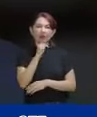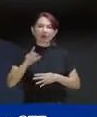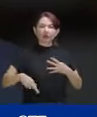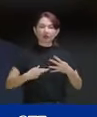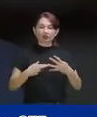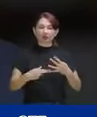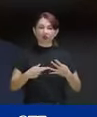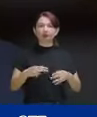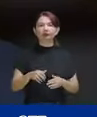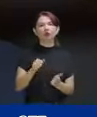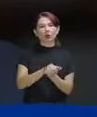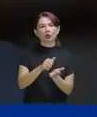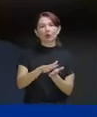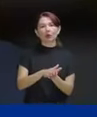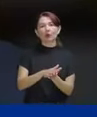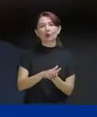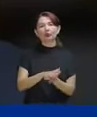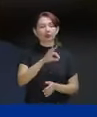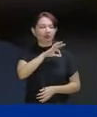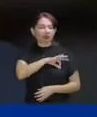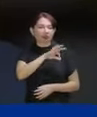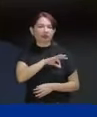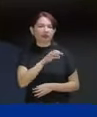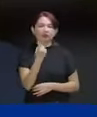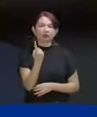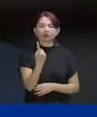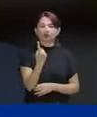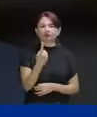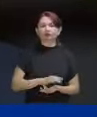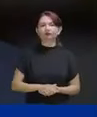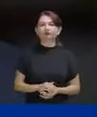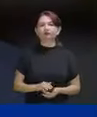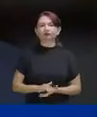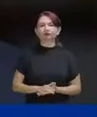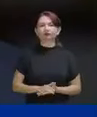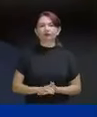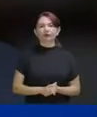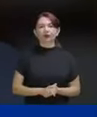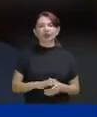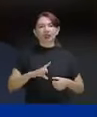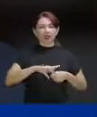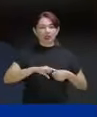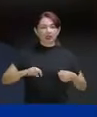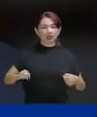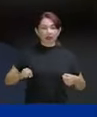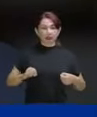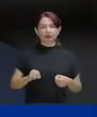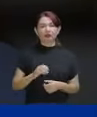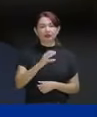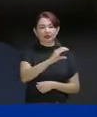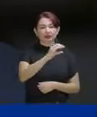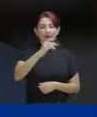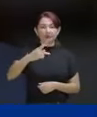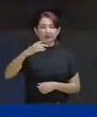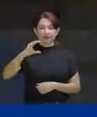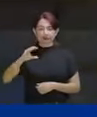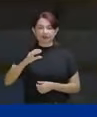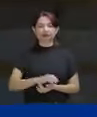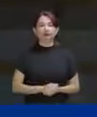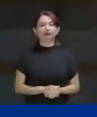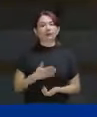que impõe a aplicação de multa no valor de um salário mínimo, nos termos do artigo 275, 6º do CPC. É como